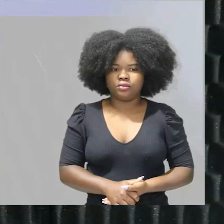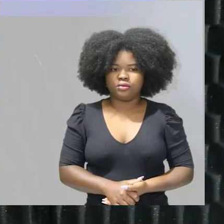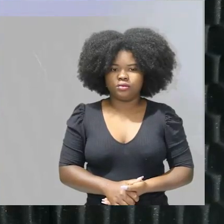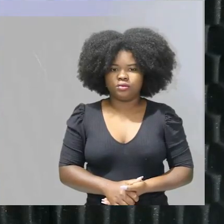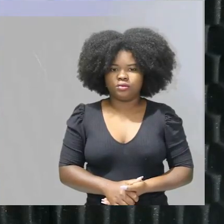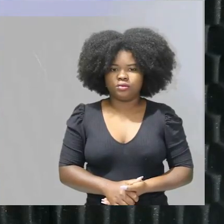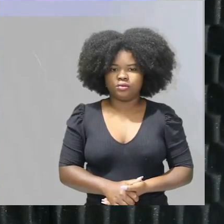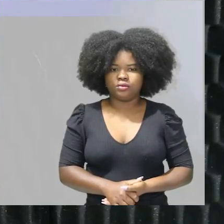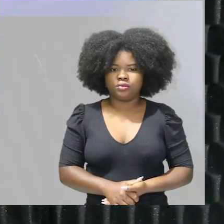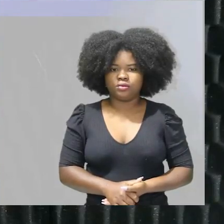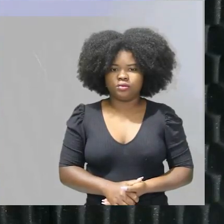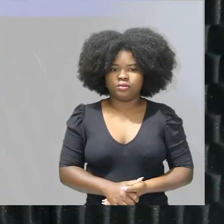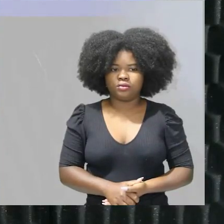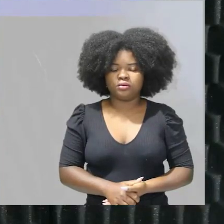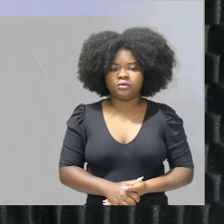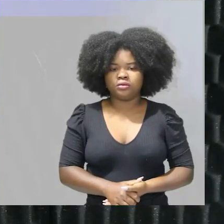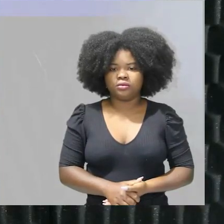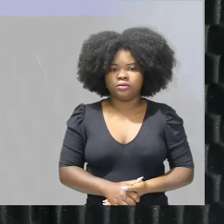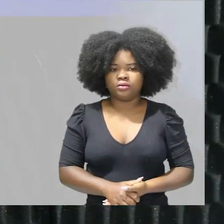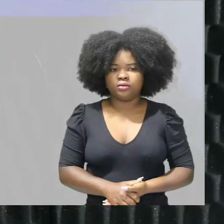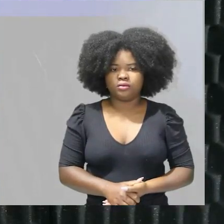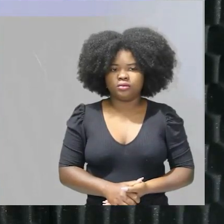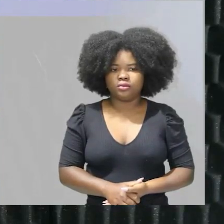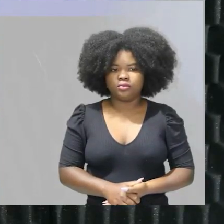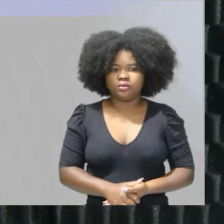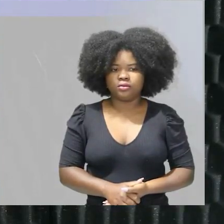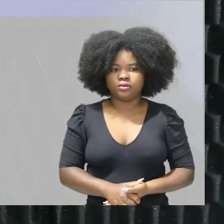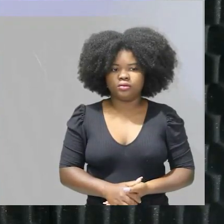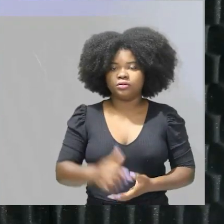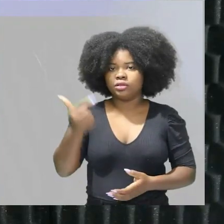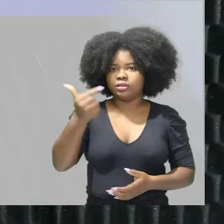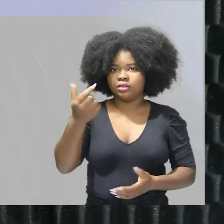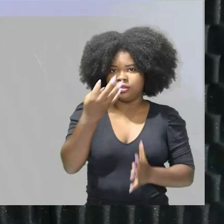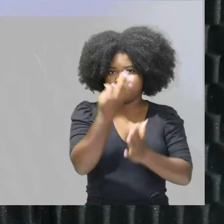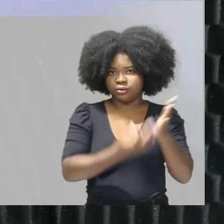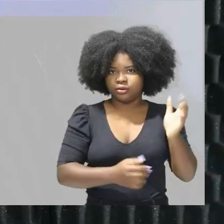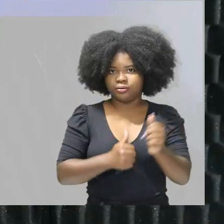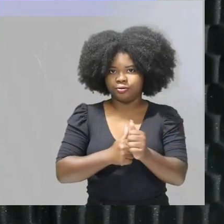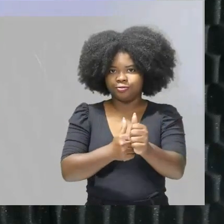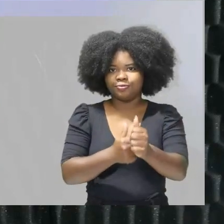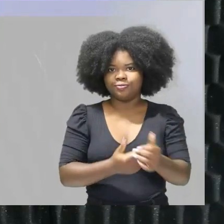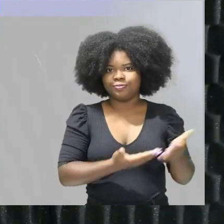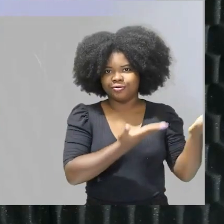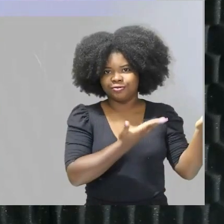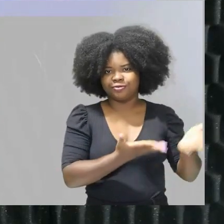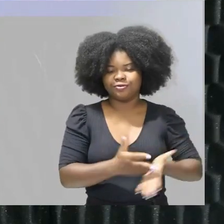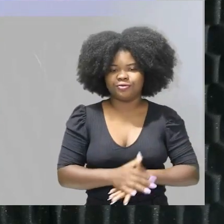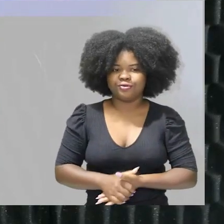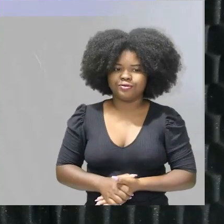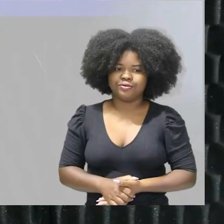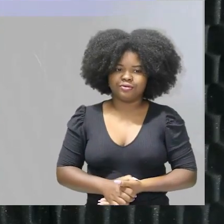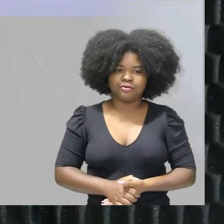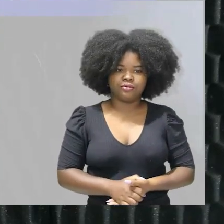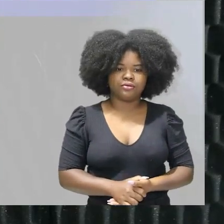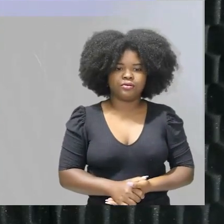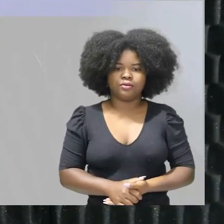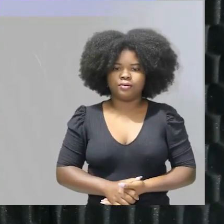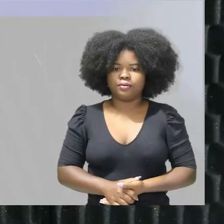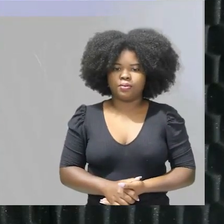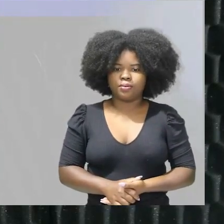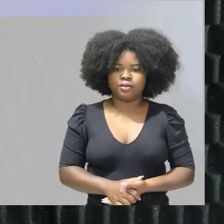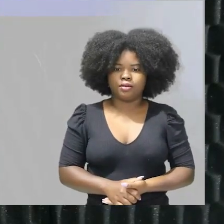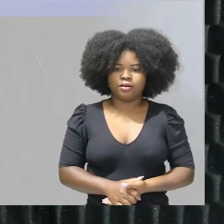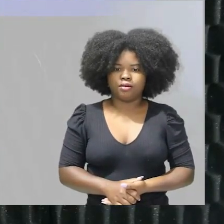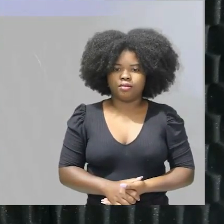dentro de mim surgindo por mim mesmo texto 2 duas coisas Admiro a dura a lei